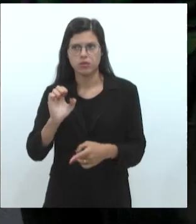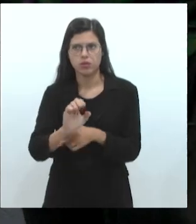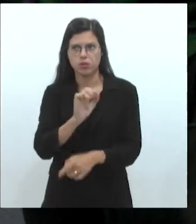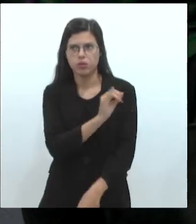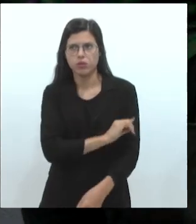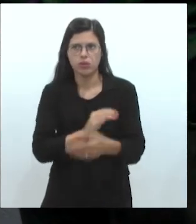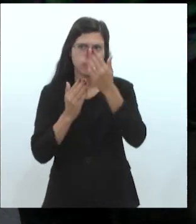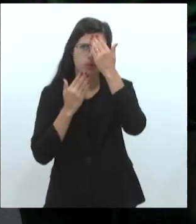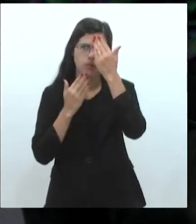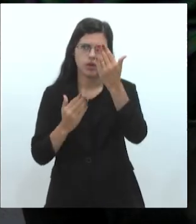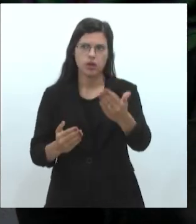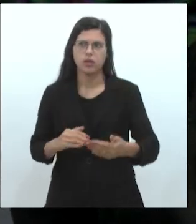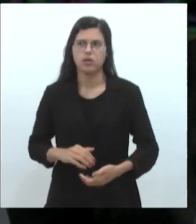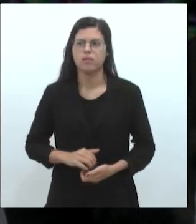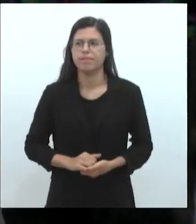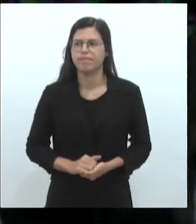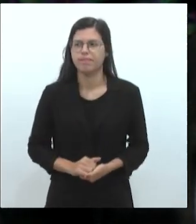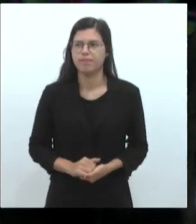Obrigada.